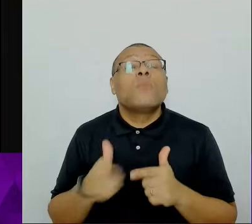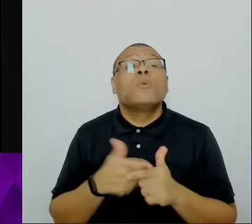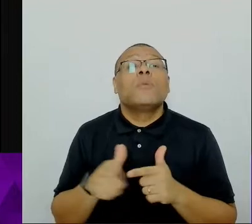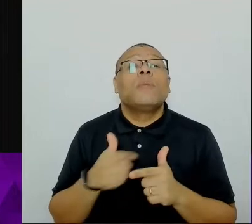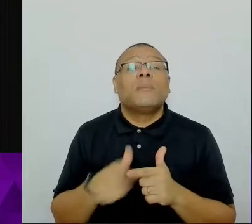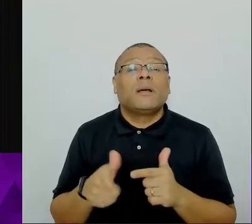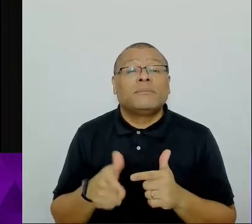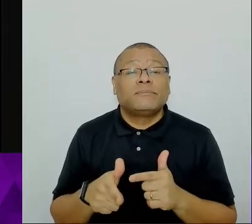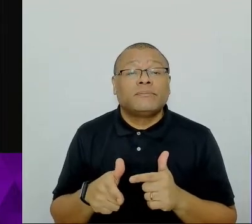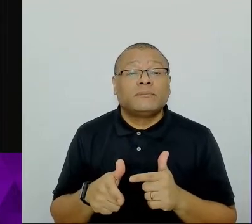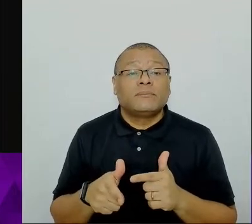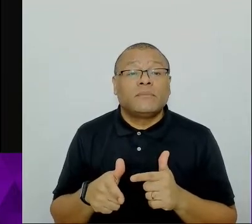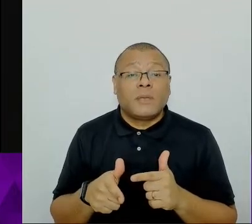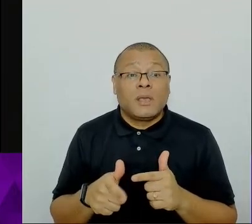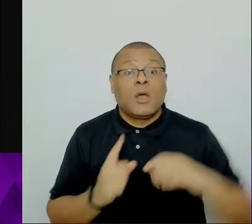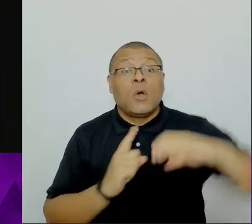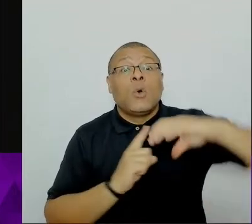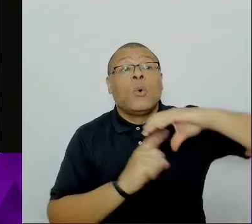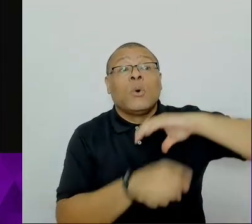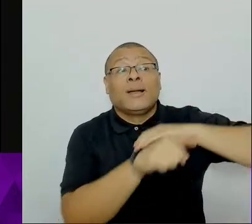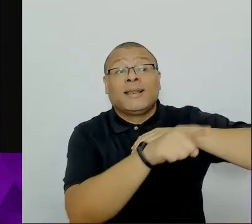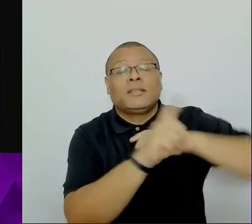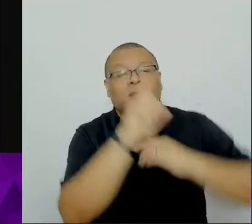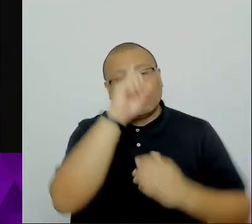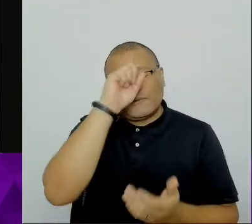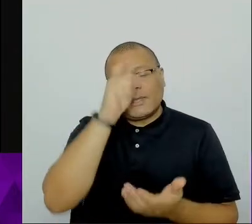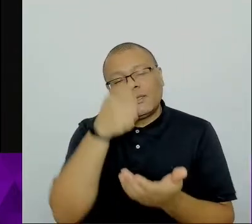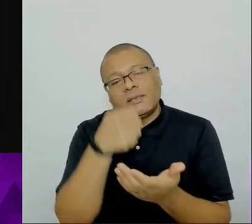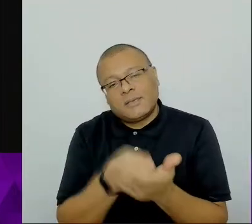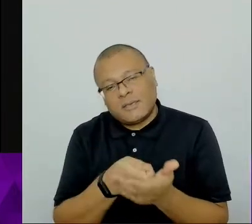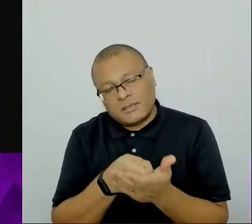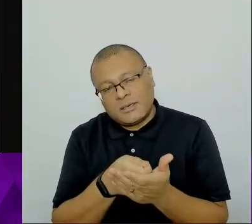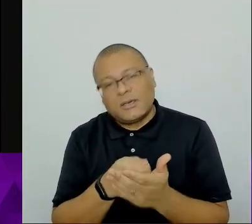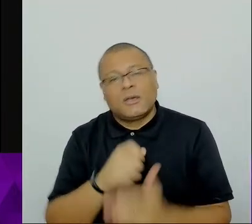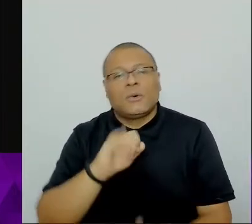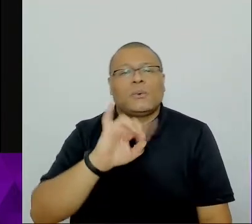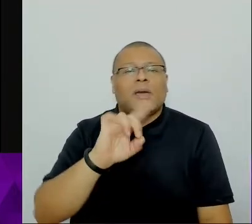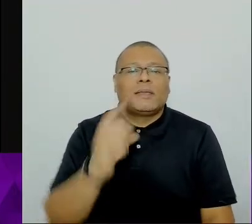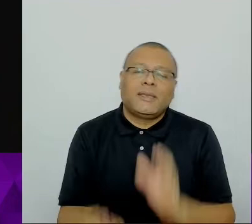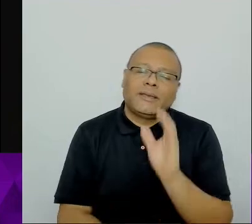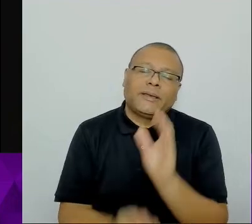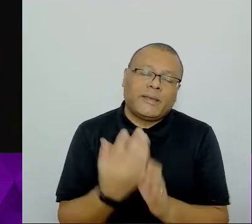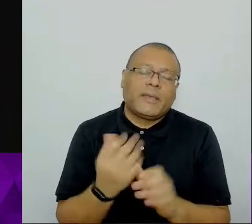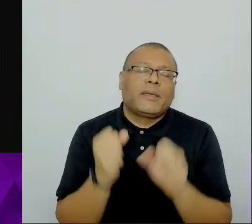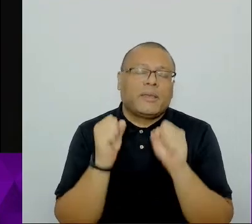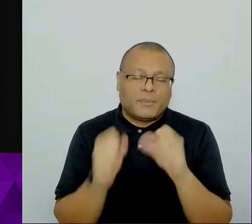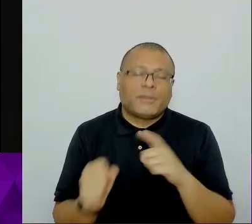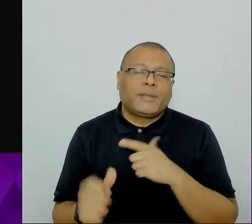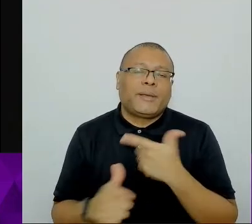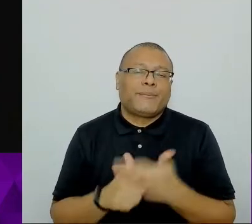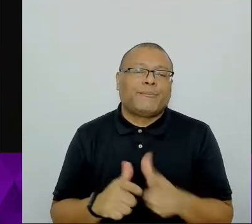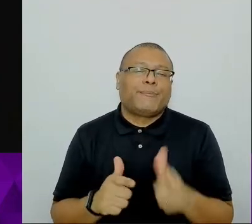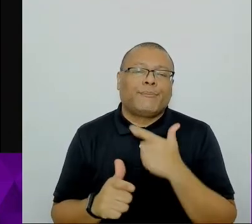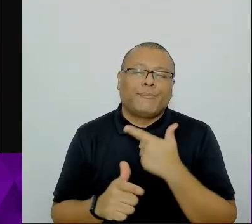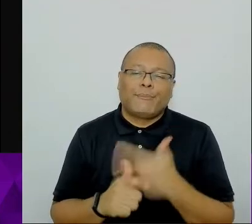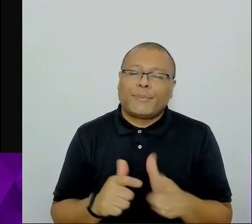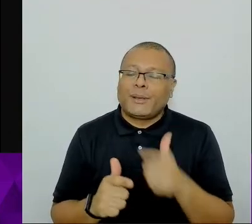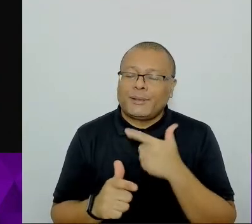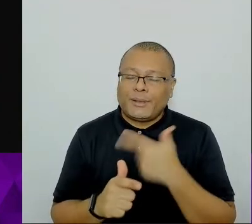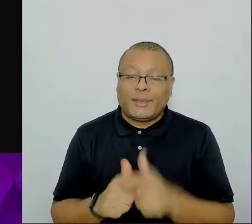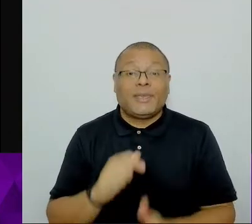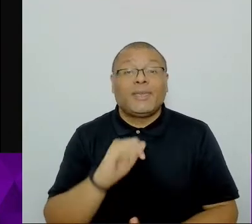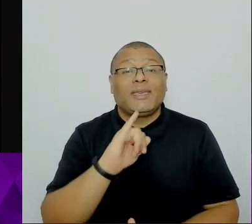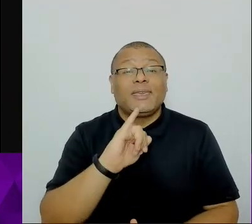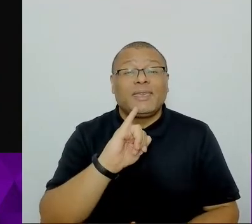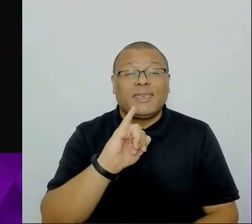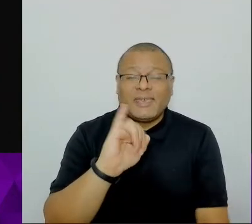está deixando para o cliente decidir quais são os IDs que são gerados. E a gente pode ter problema de idempotência. Mas o que